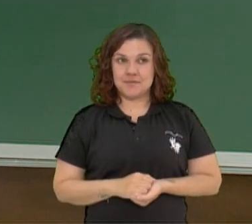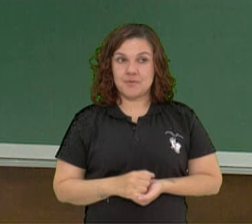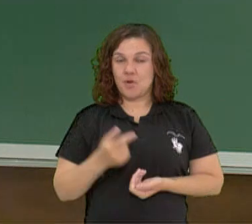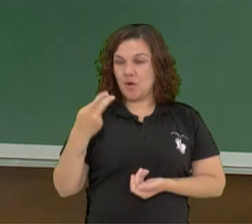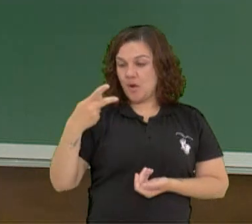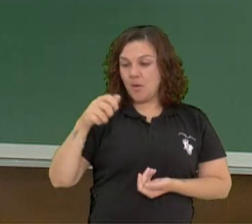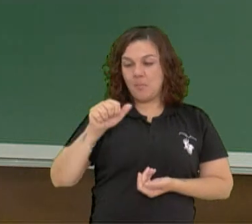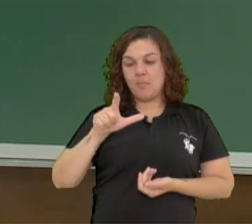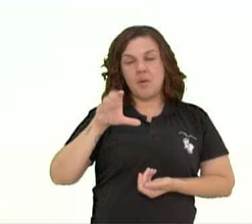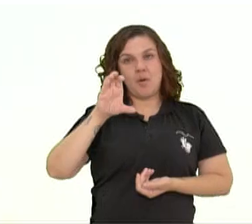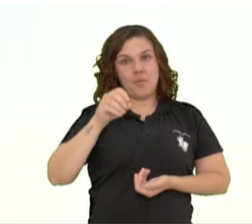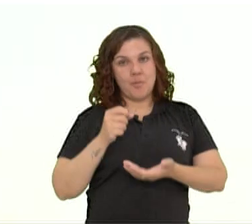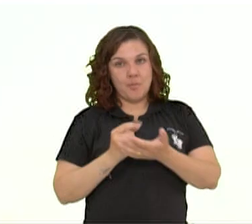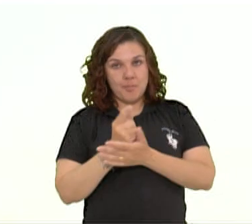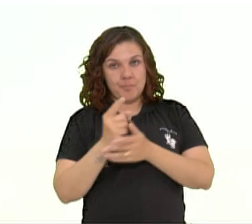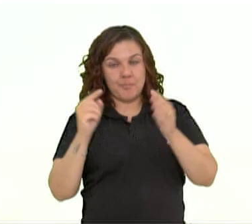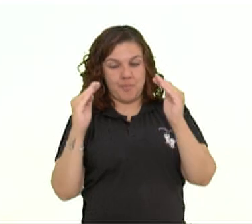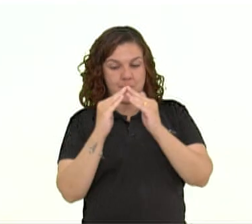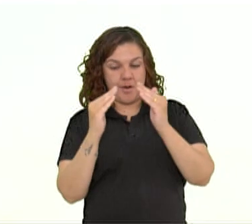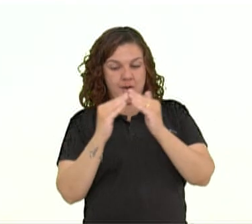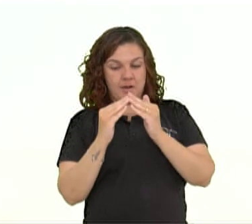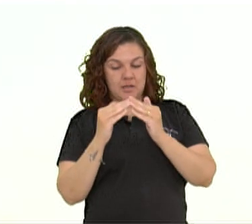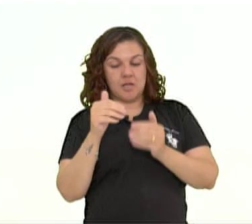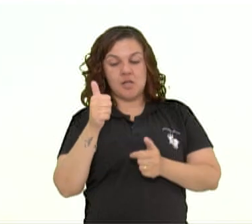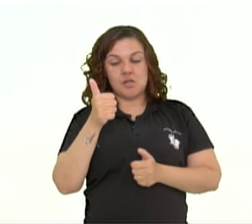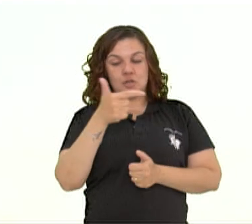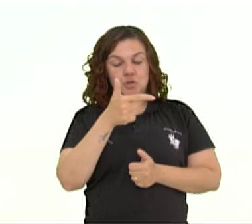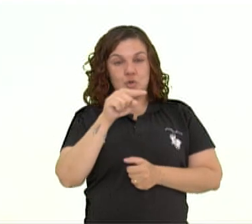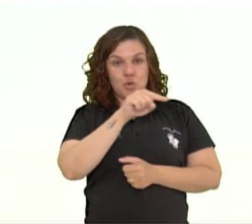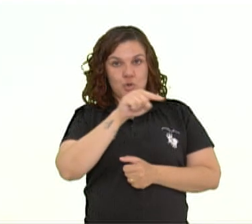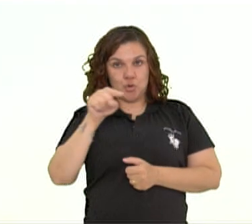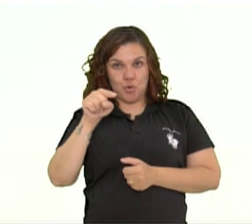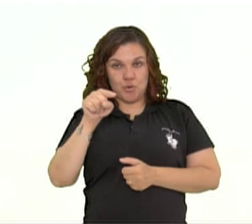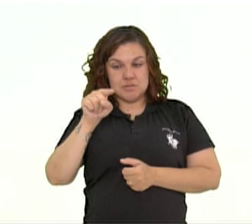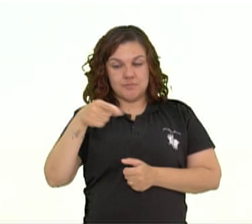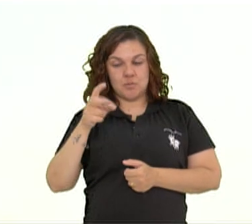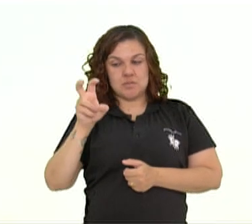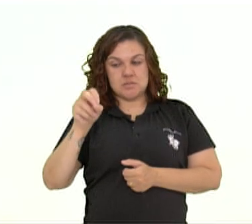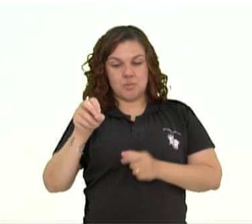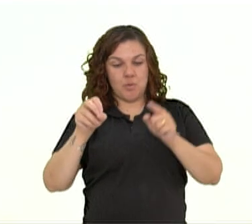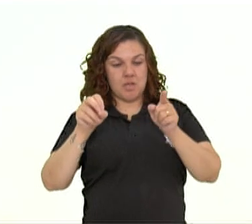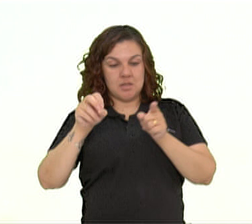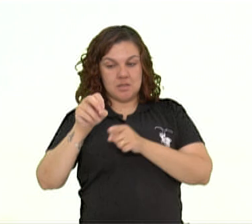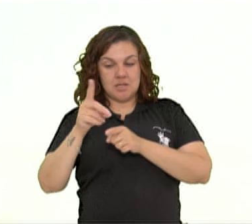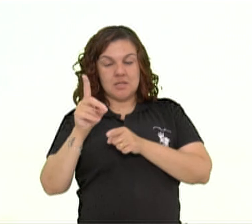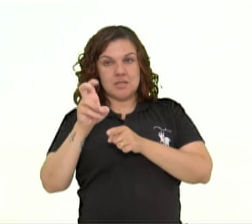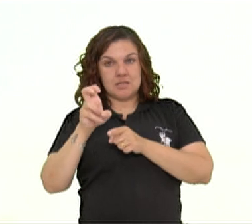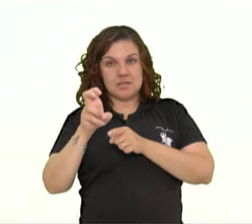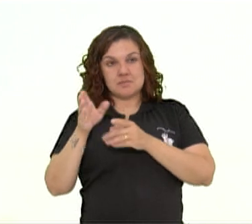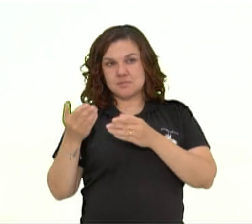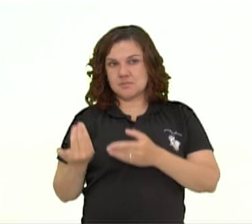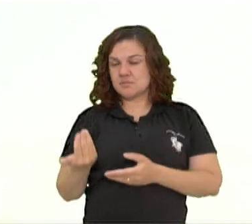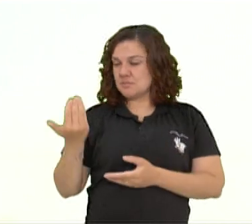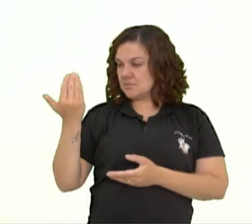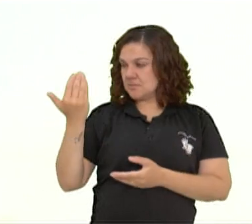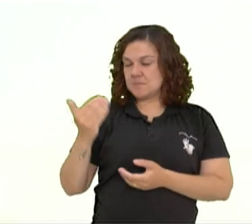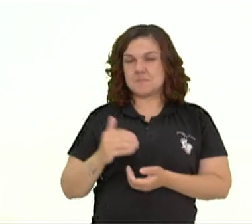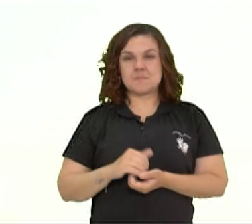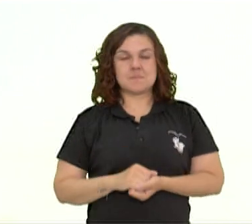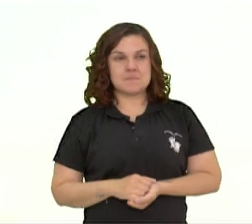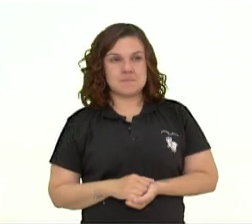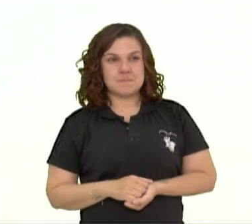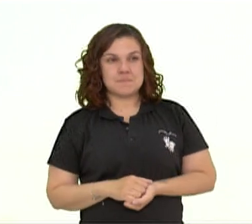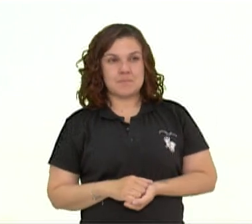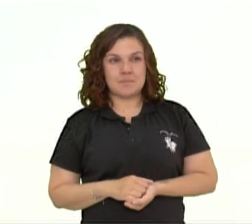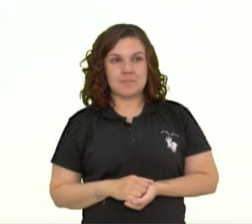Paulo comprou um terreno com as seguintes medidas. 12,50 de frente por 15,5 de lado. Então imagina, o letramento ele foi lá e comprou um terreno com